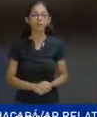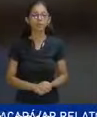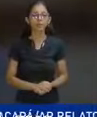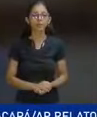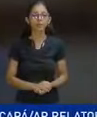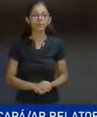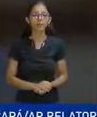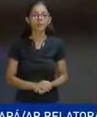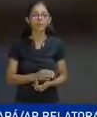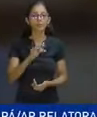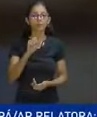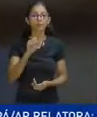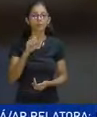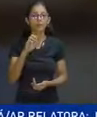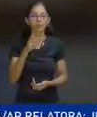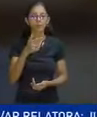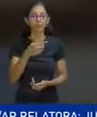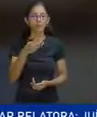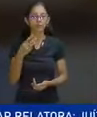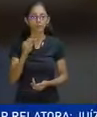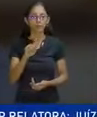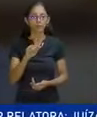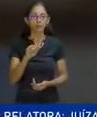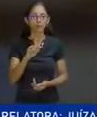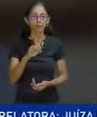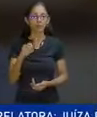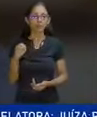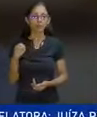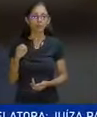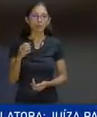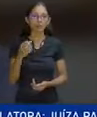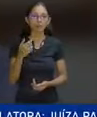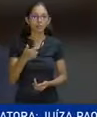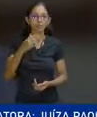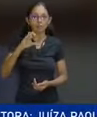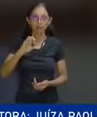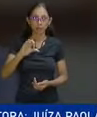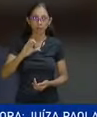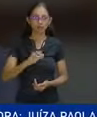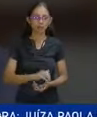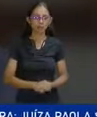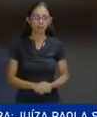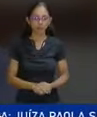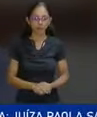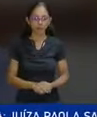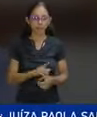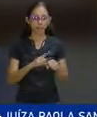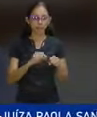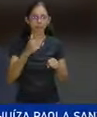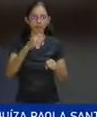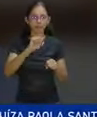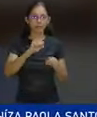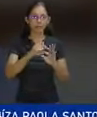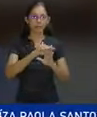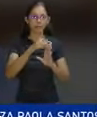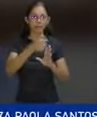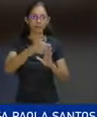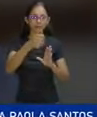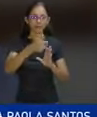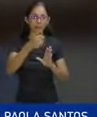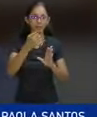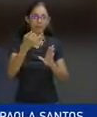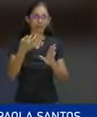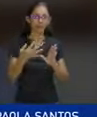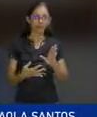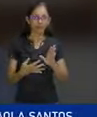6.03.000. Origem Macapá Barra Peio. Relatora juíza Paola Santos. O que prevê a norma de regência no seu artigo 18, parágrafo 1º, é